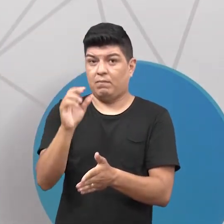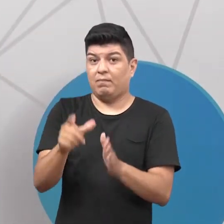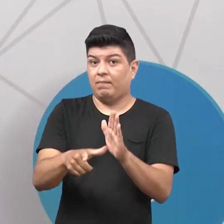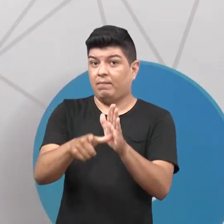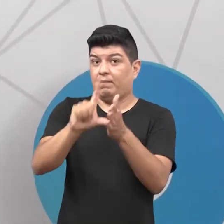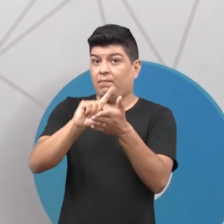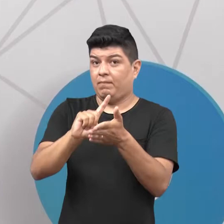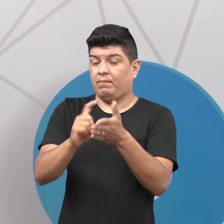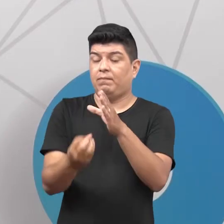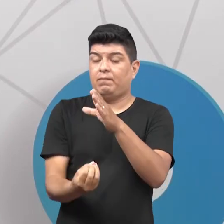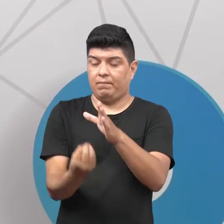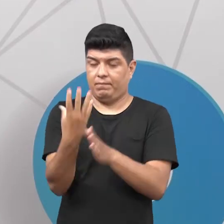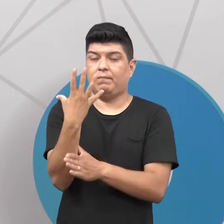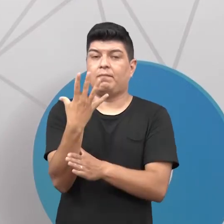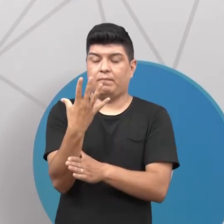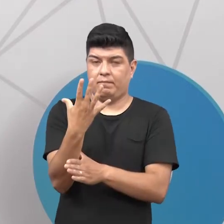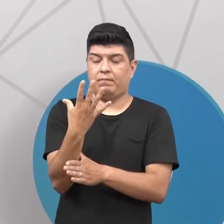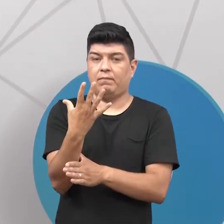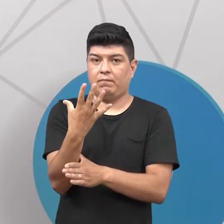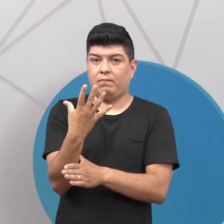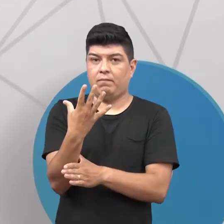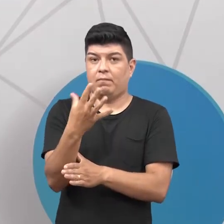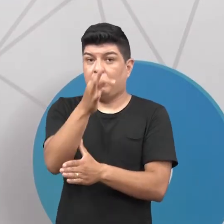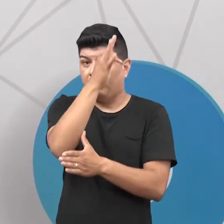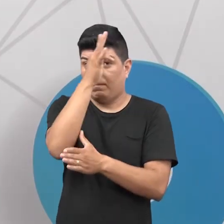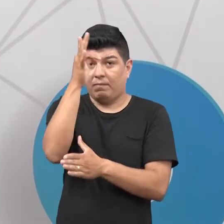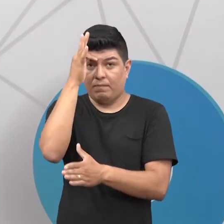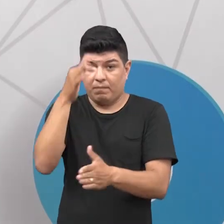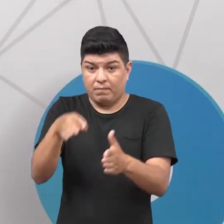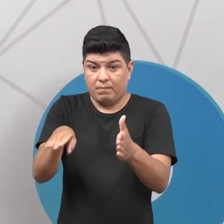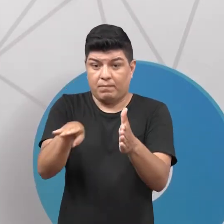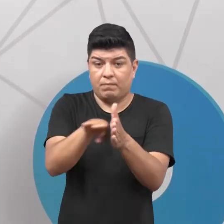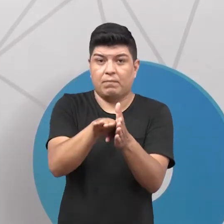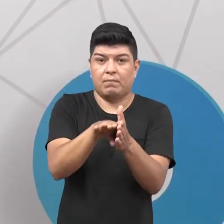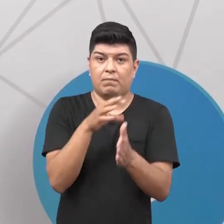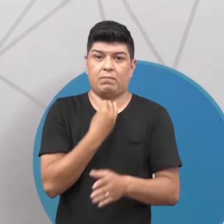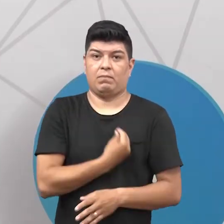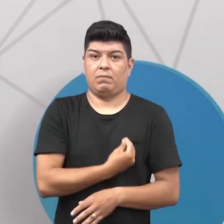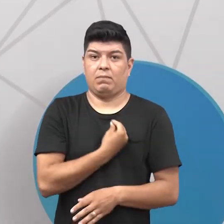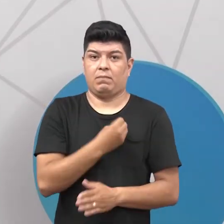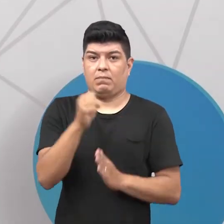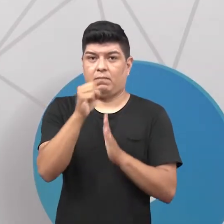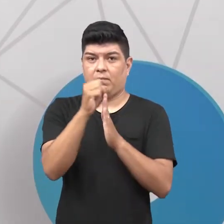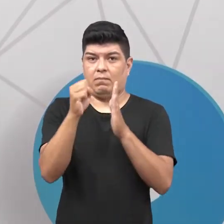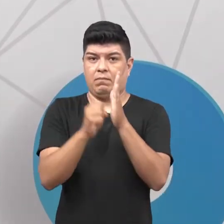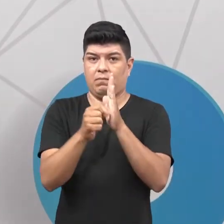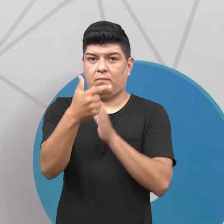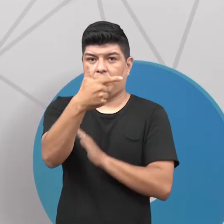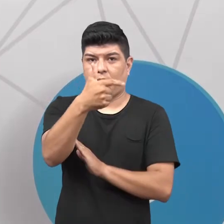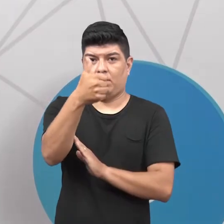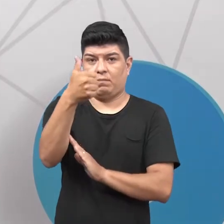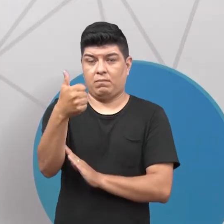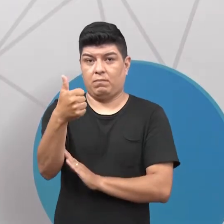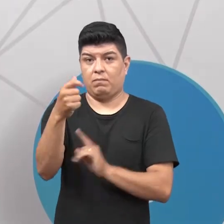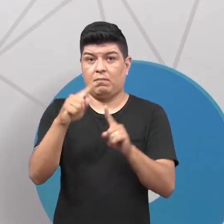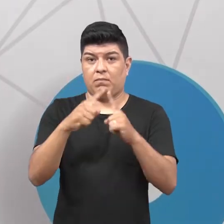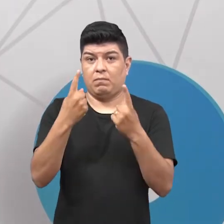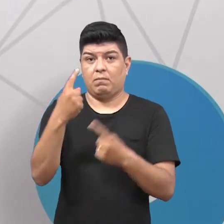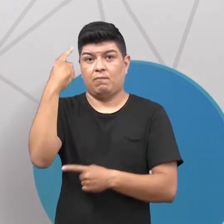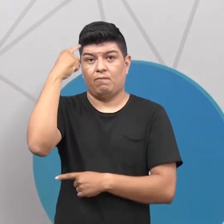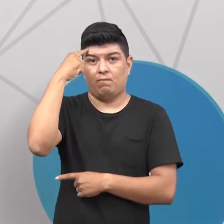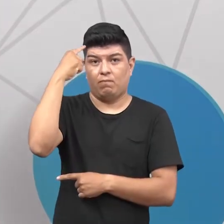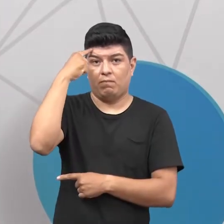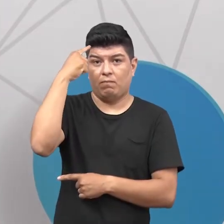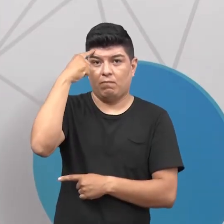que a filosofia chegou, a filosofia está presente no século XXI, mas o pensamento